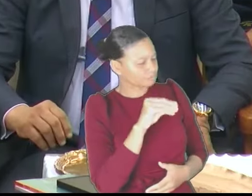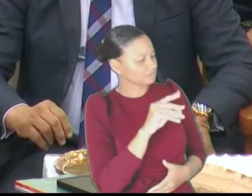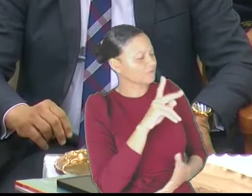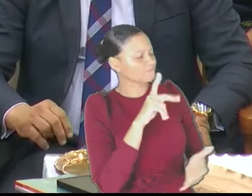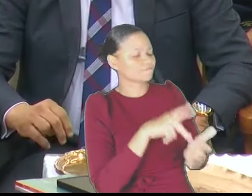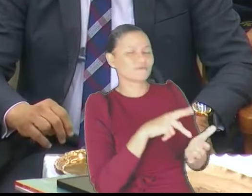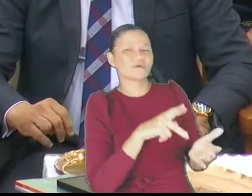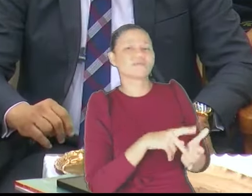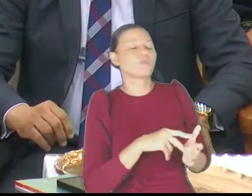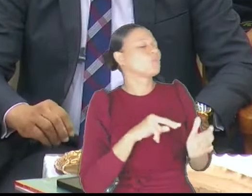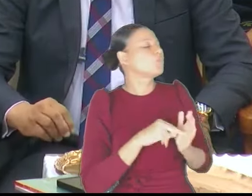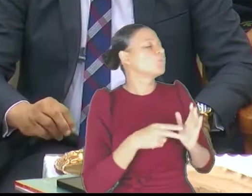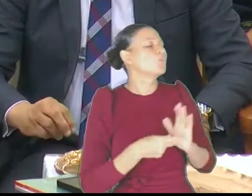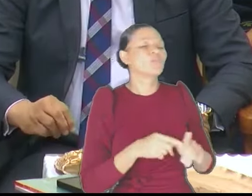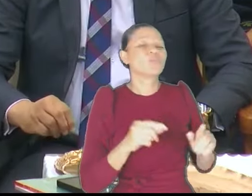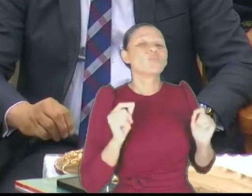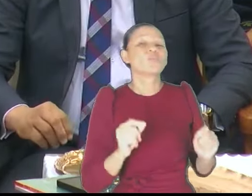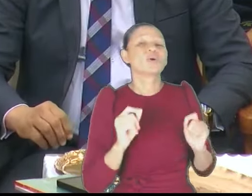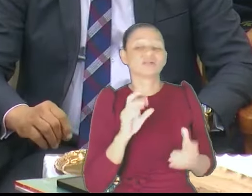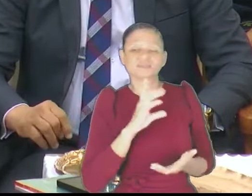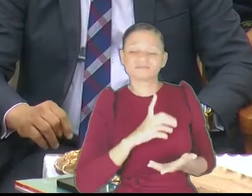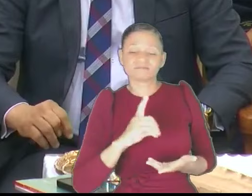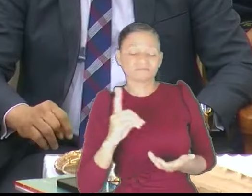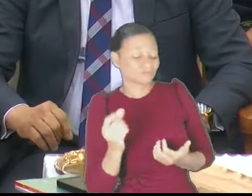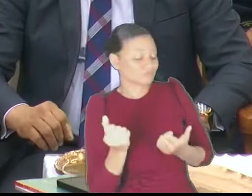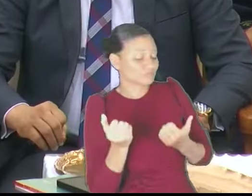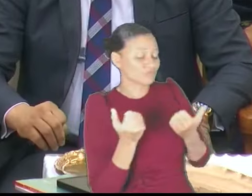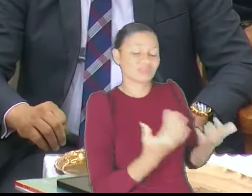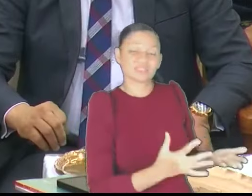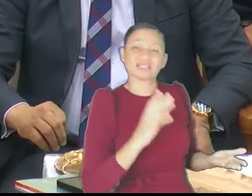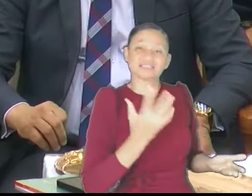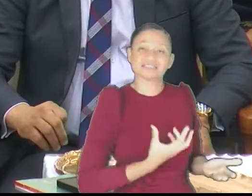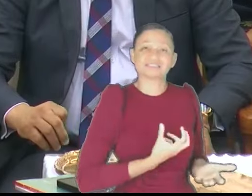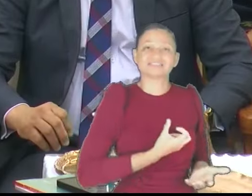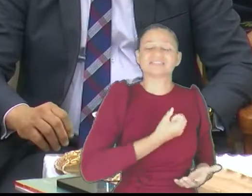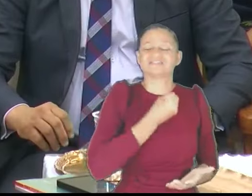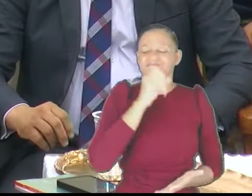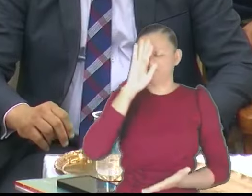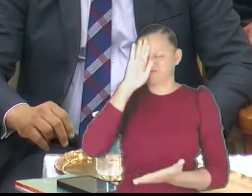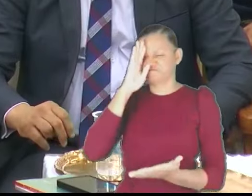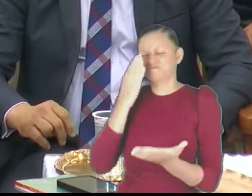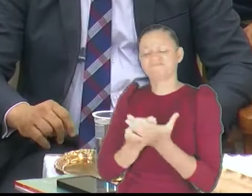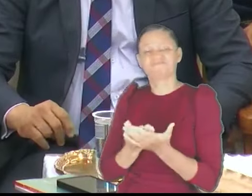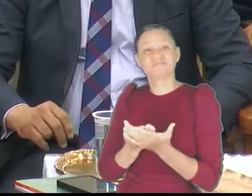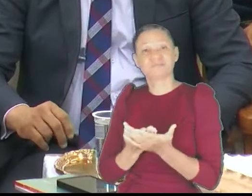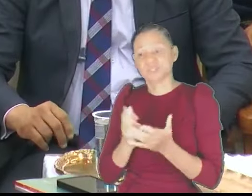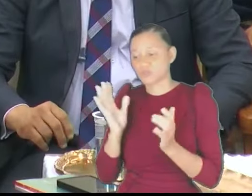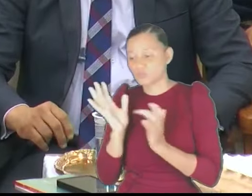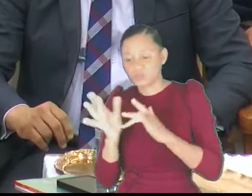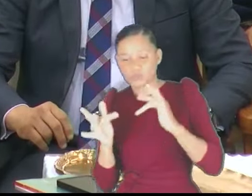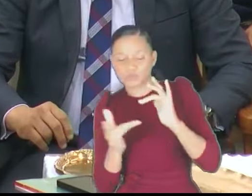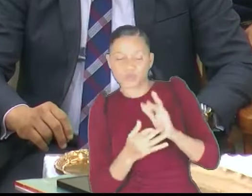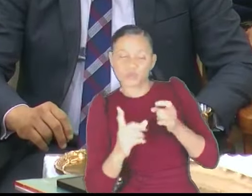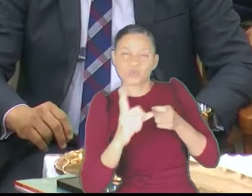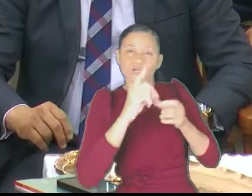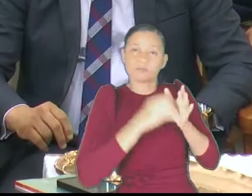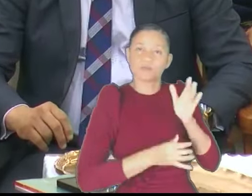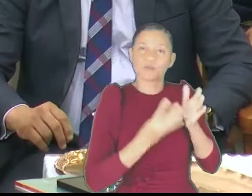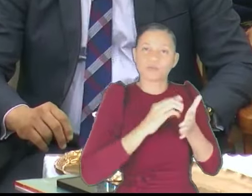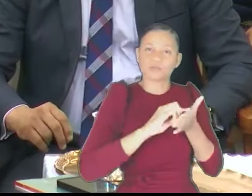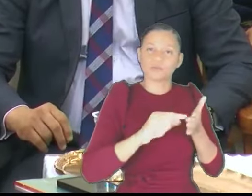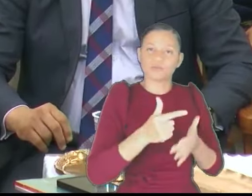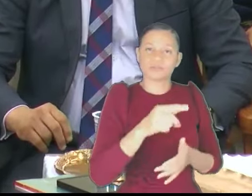O que Deus proveu? Deus proveu agora salvação. Ela passou a crer. Aí Jesus disse em Lucas 4:25,